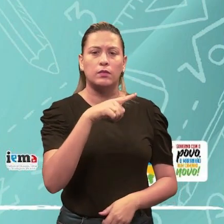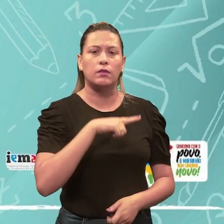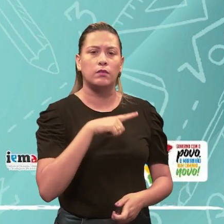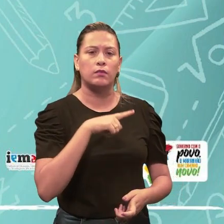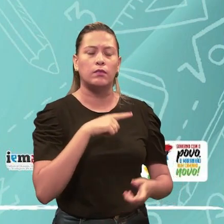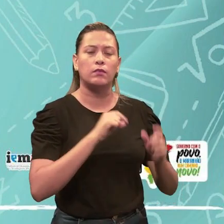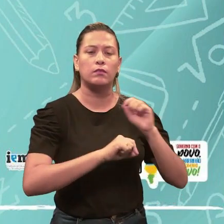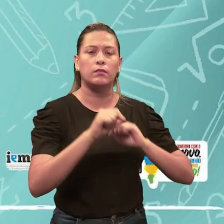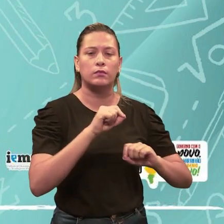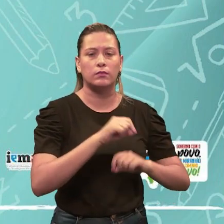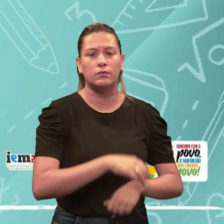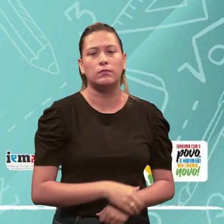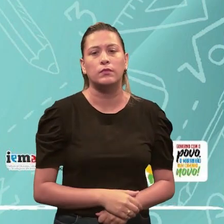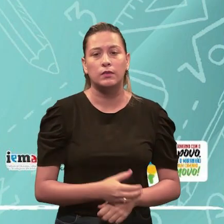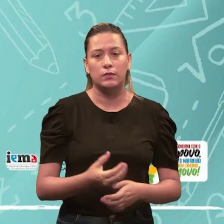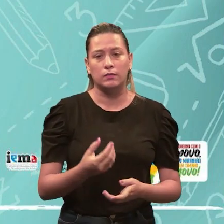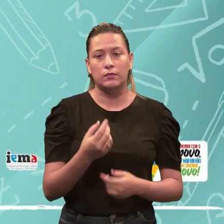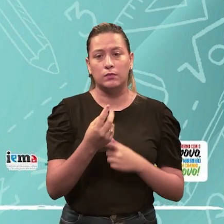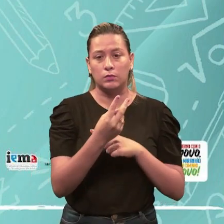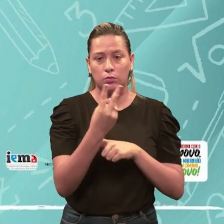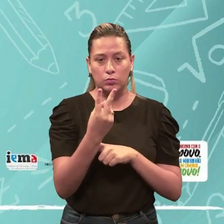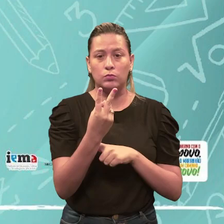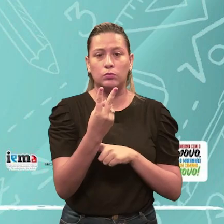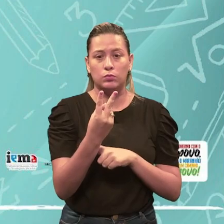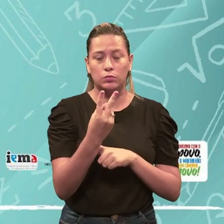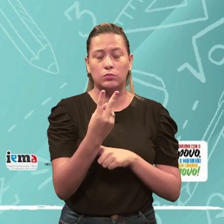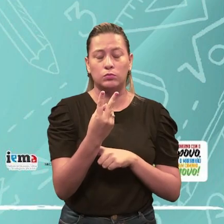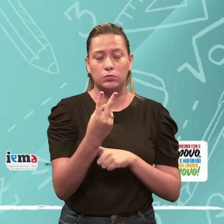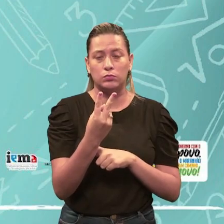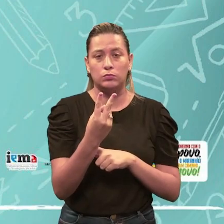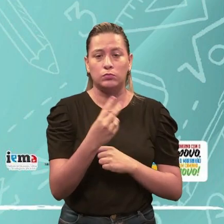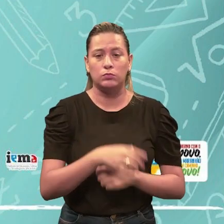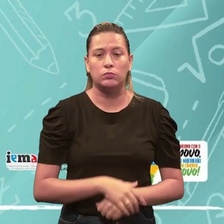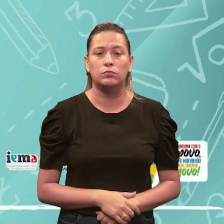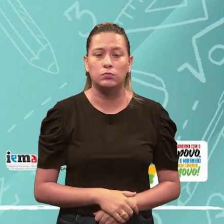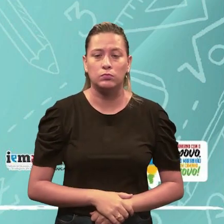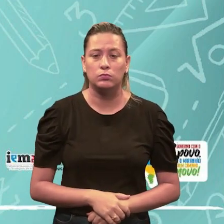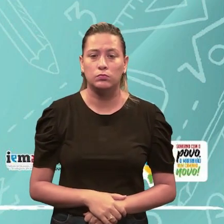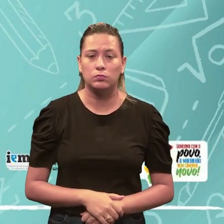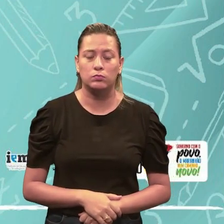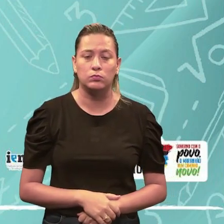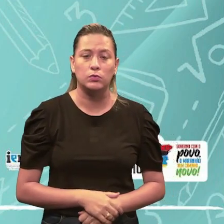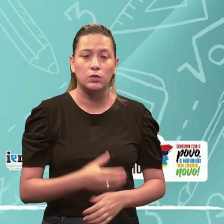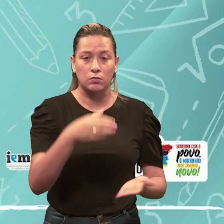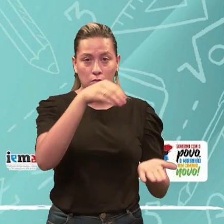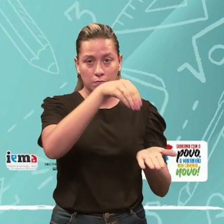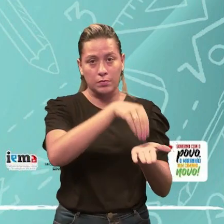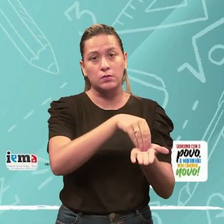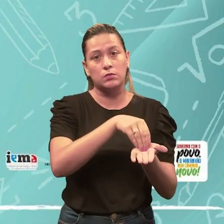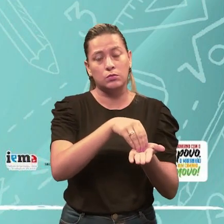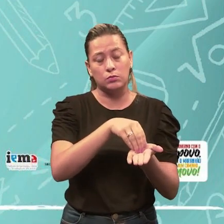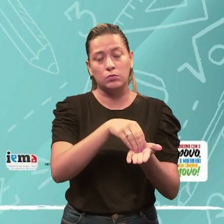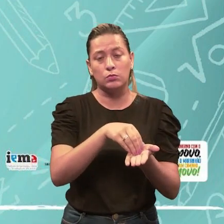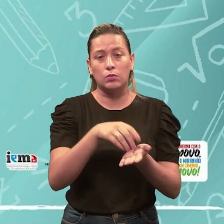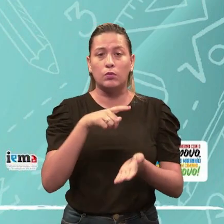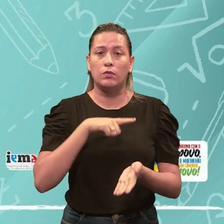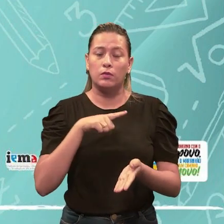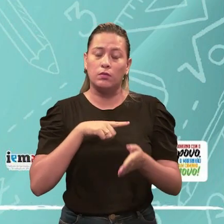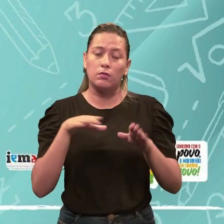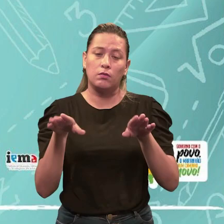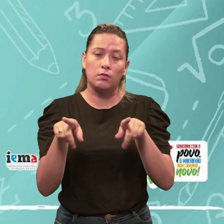RC é composto por dois componentes. Ele tem tanto o capacitor quanto o